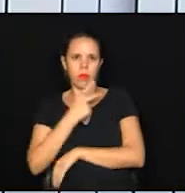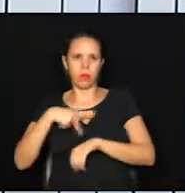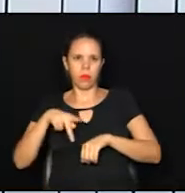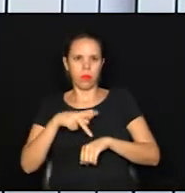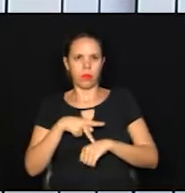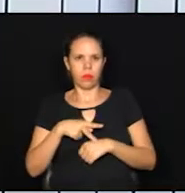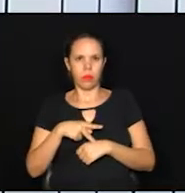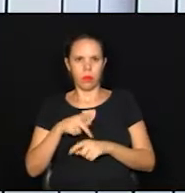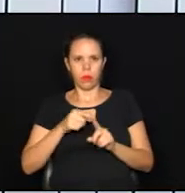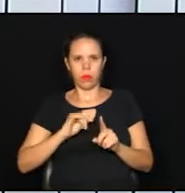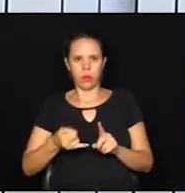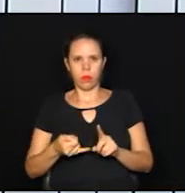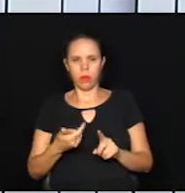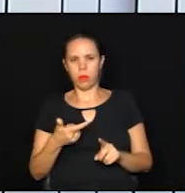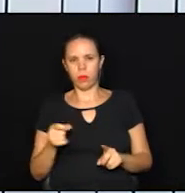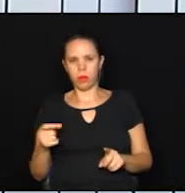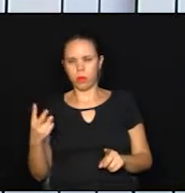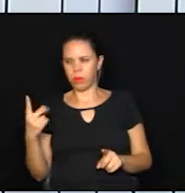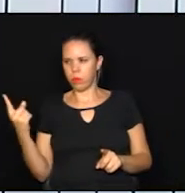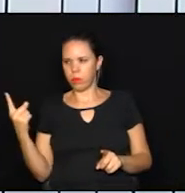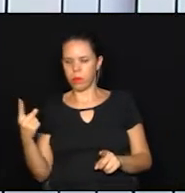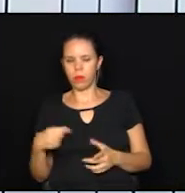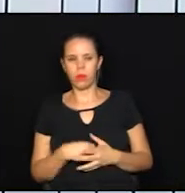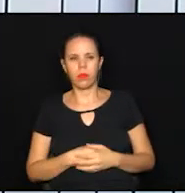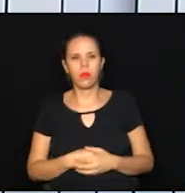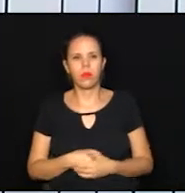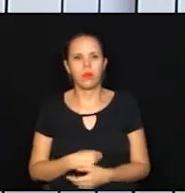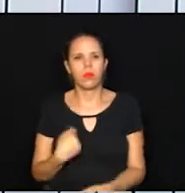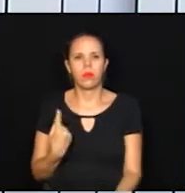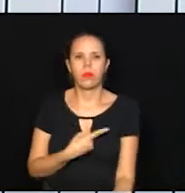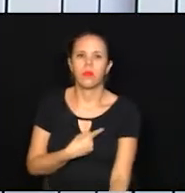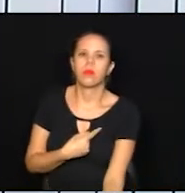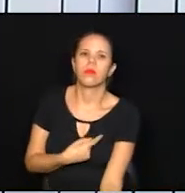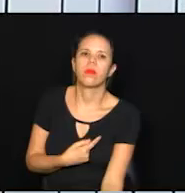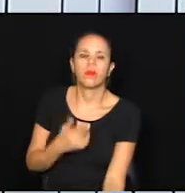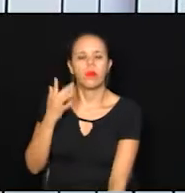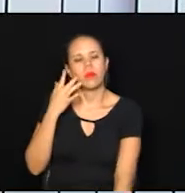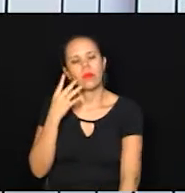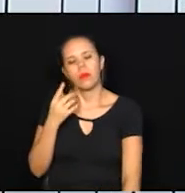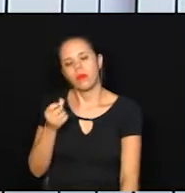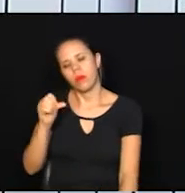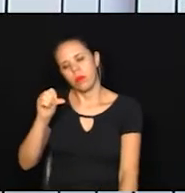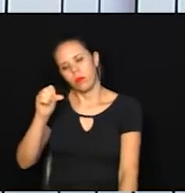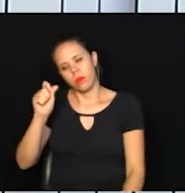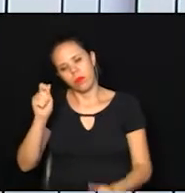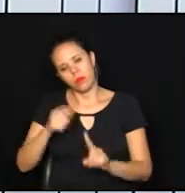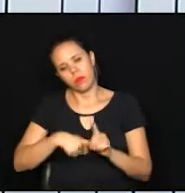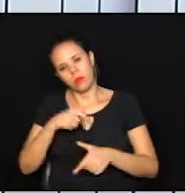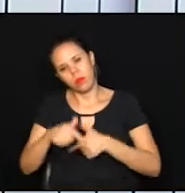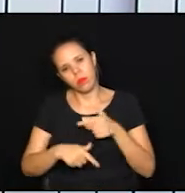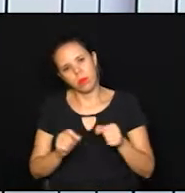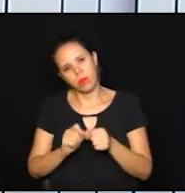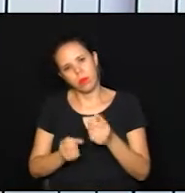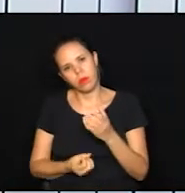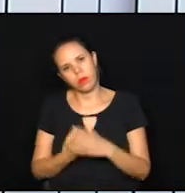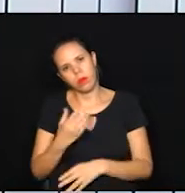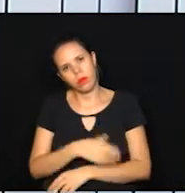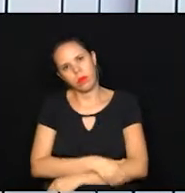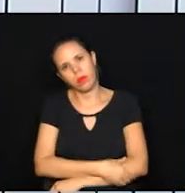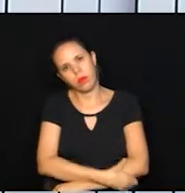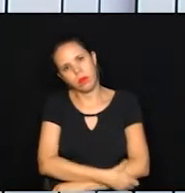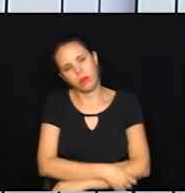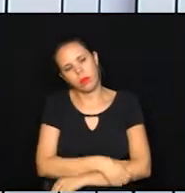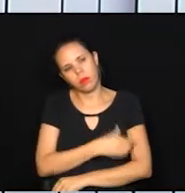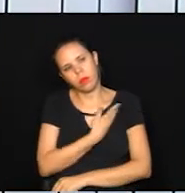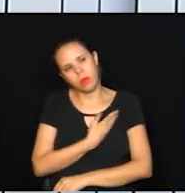país em janeiro de 2021, em 9 meses, como é que o senhor avalia o trabalho que foi realizado pelo